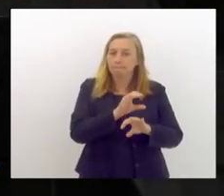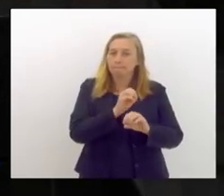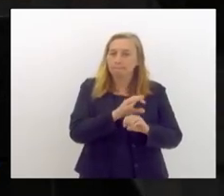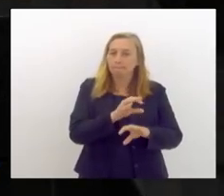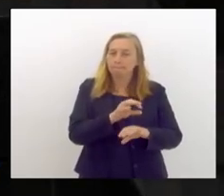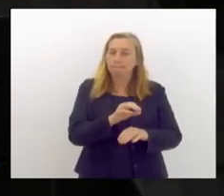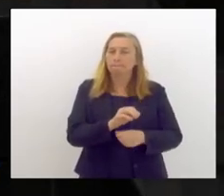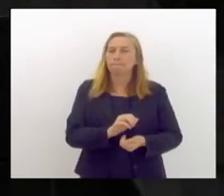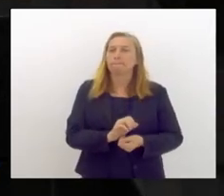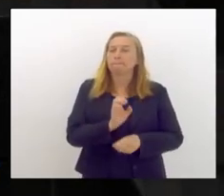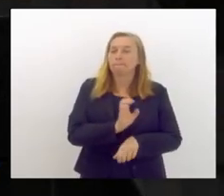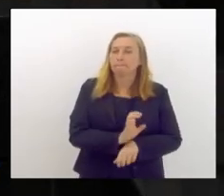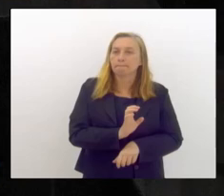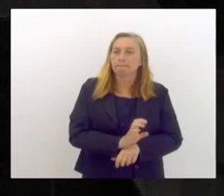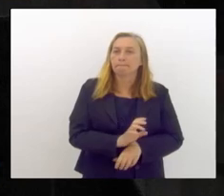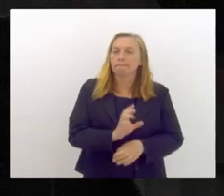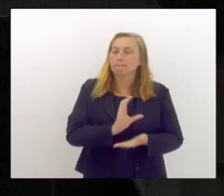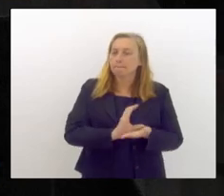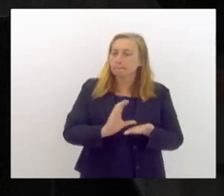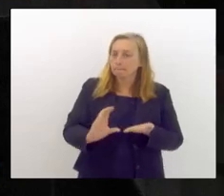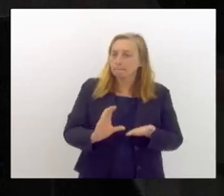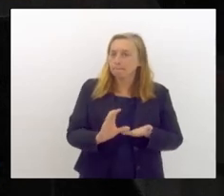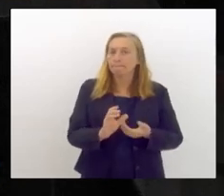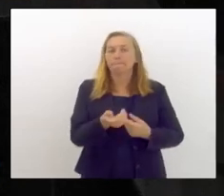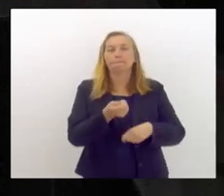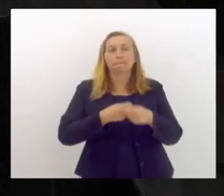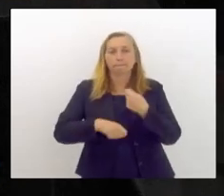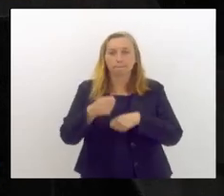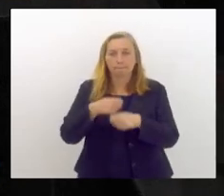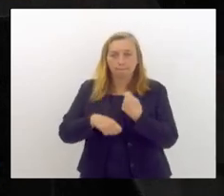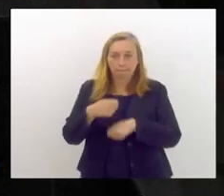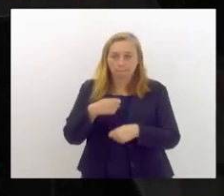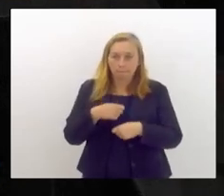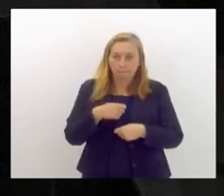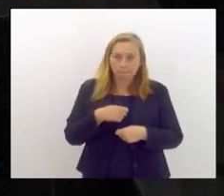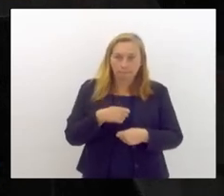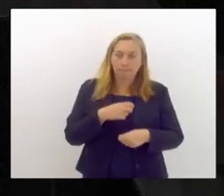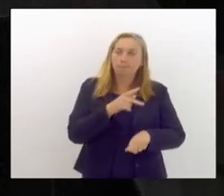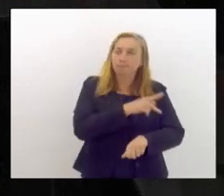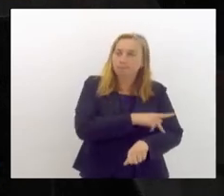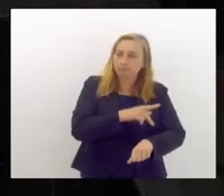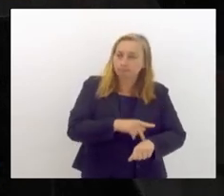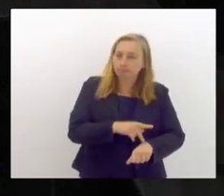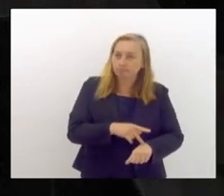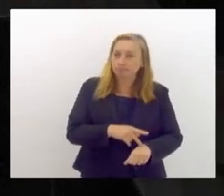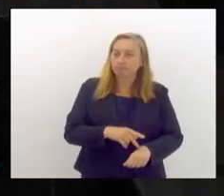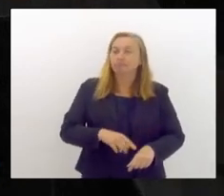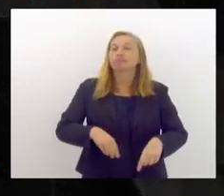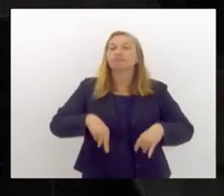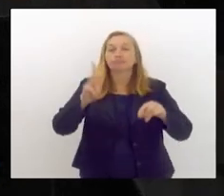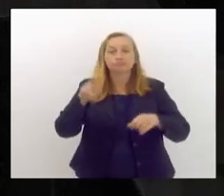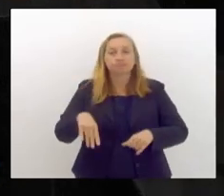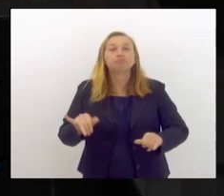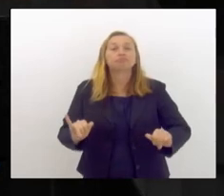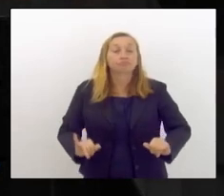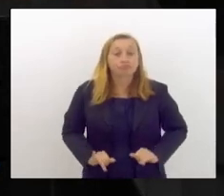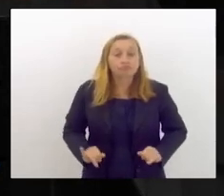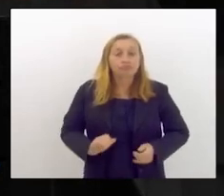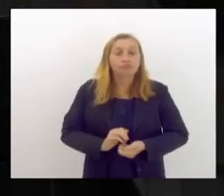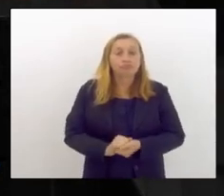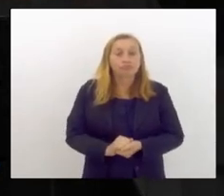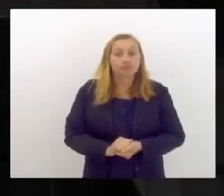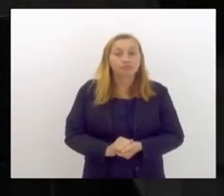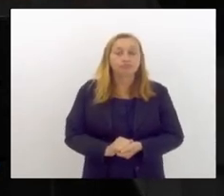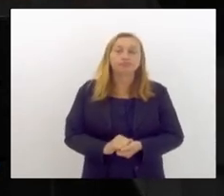respaldo financeiro, o respaldo administrativo e o respaldo pedagógico. E quem sofre com tudo isso?